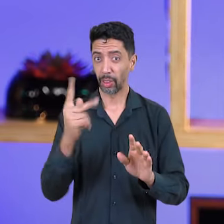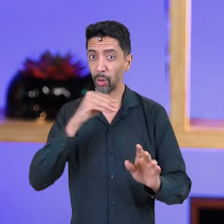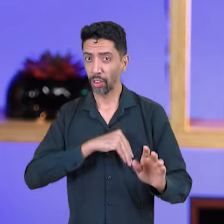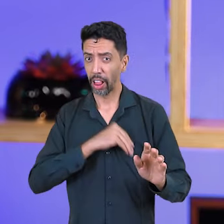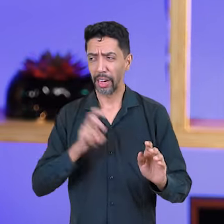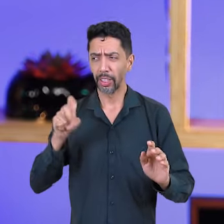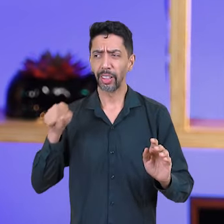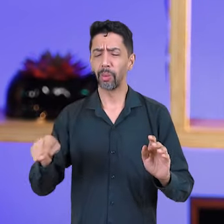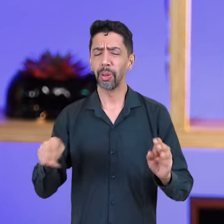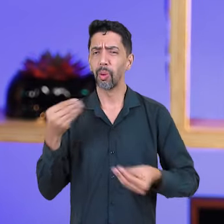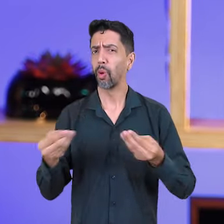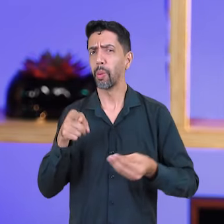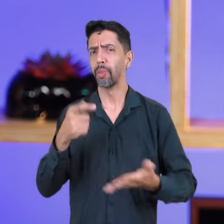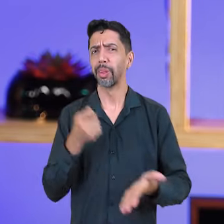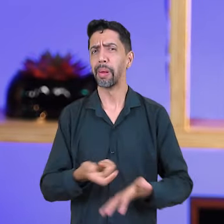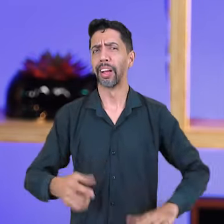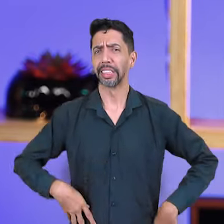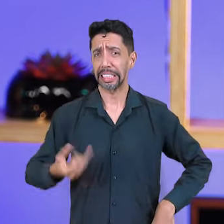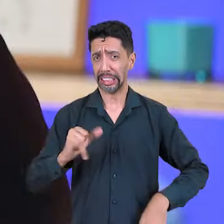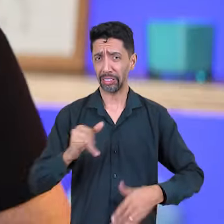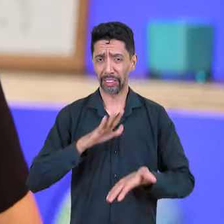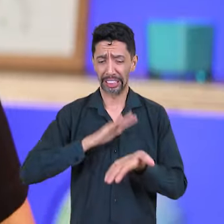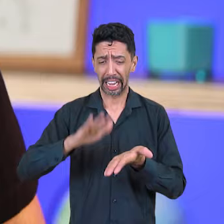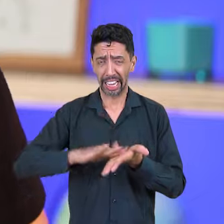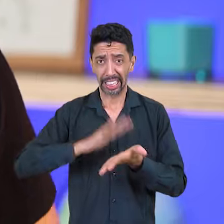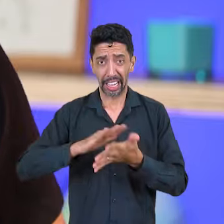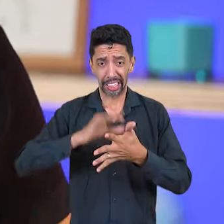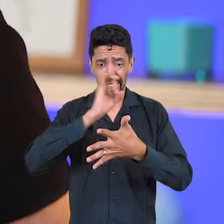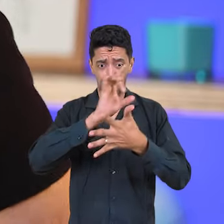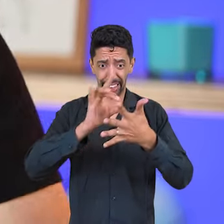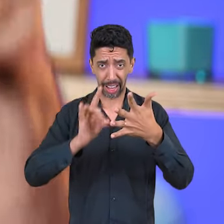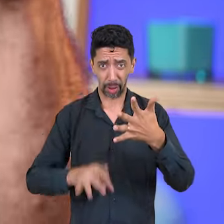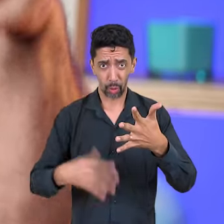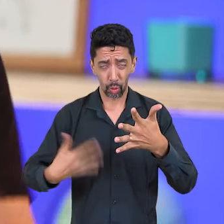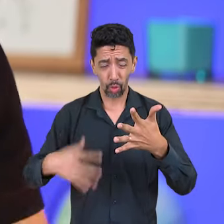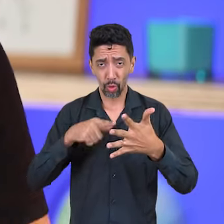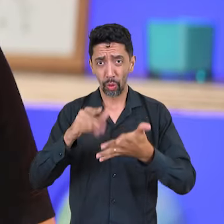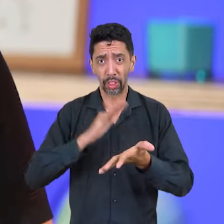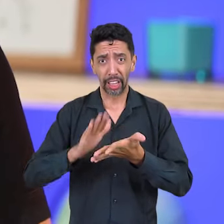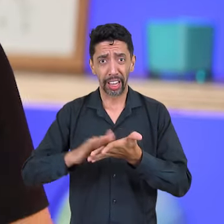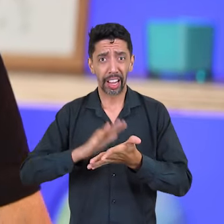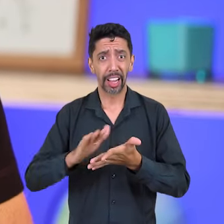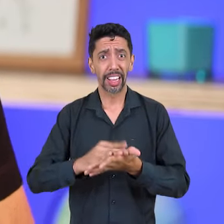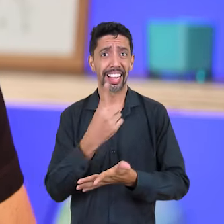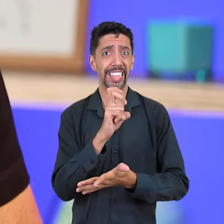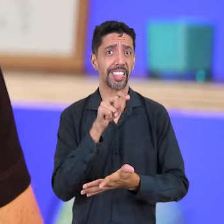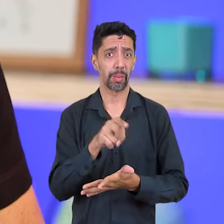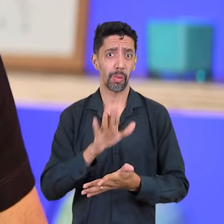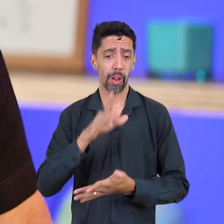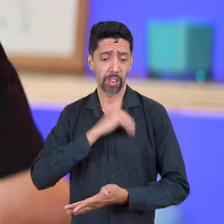Esse é o ponto. Como é que eu saio dessa situação? O primeiro passo é você ter consciência financeira,